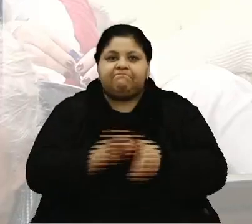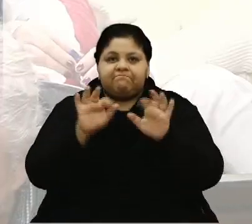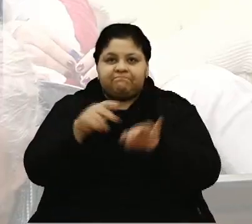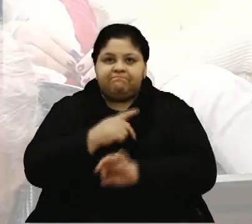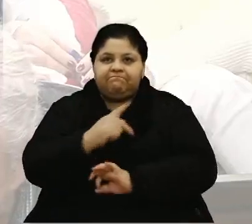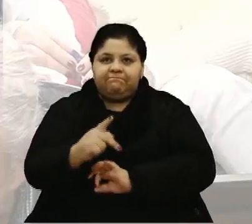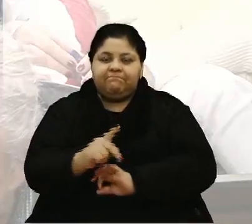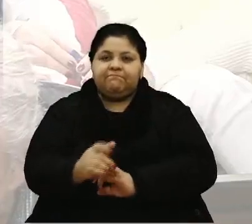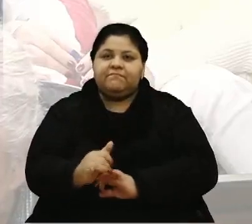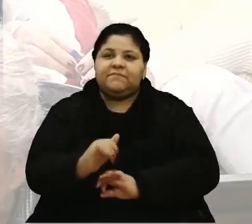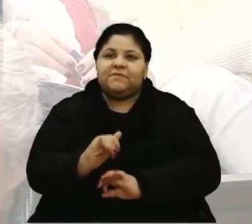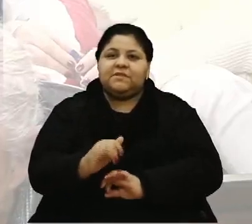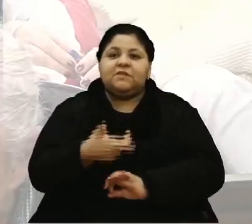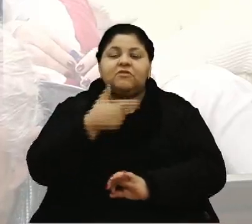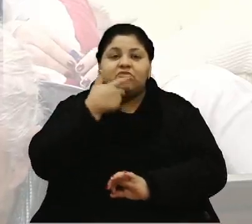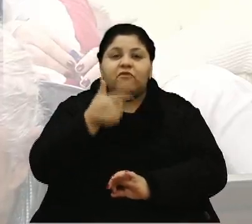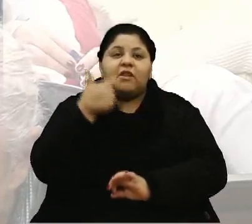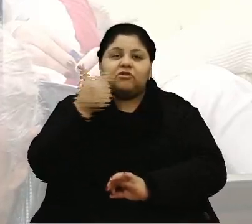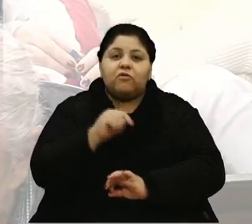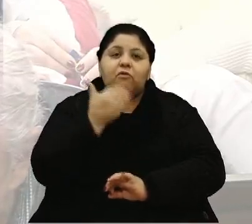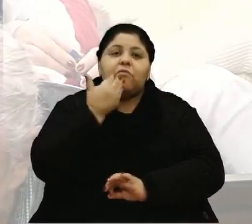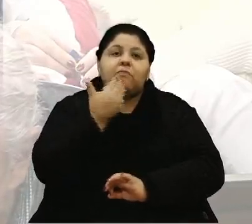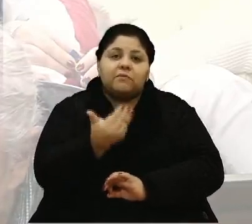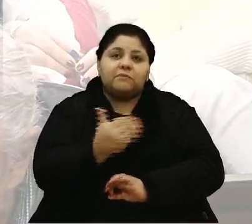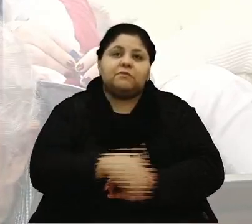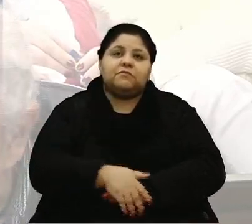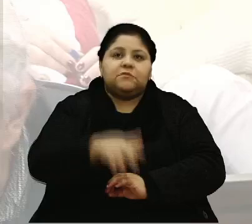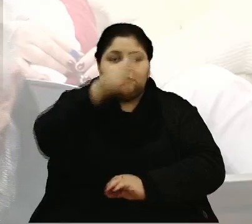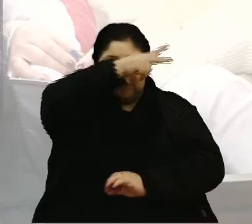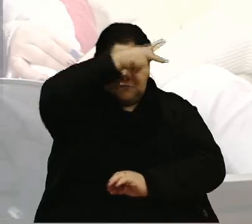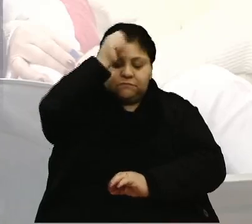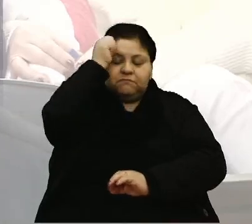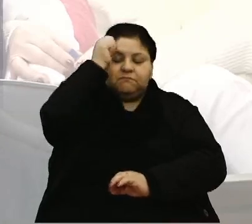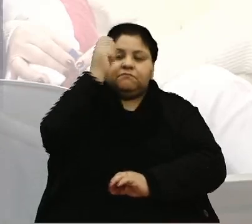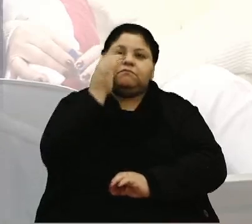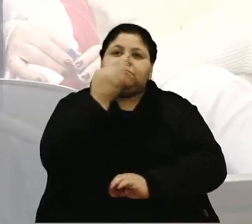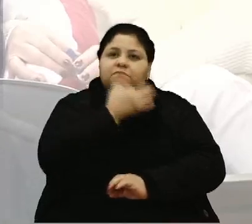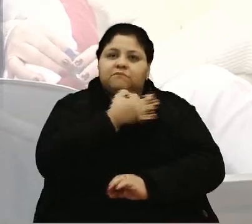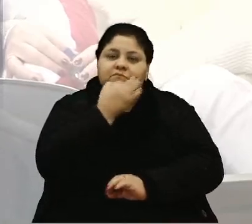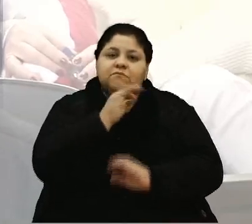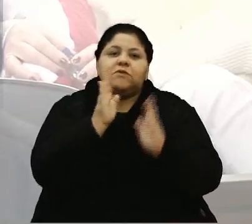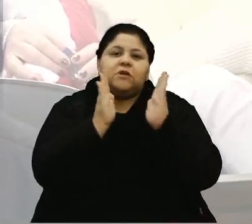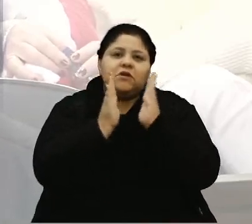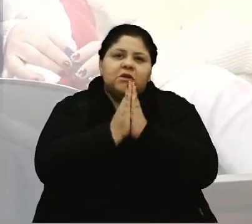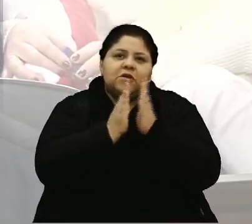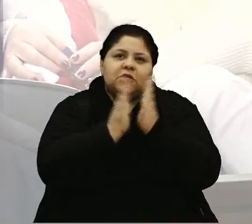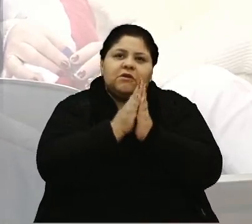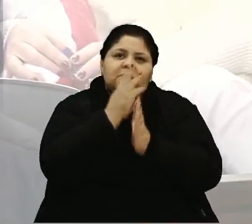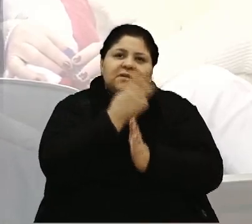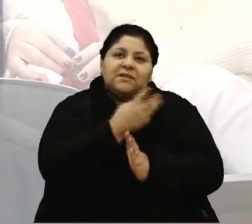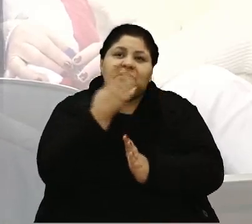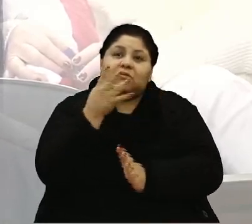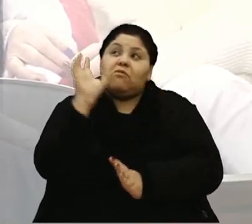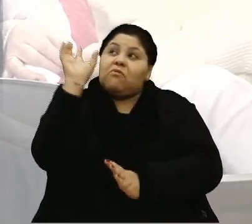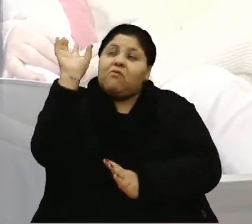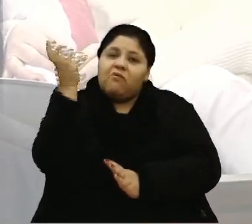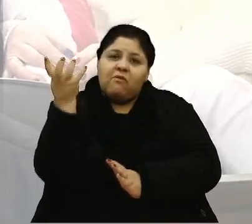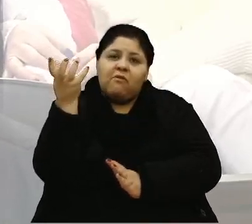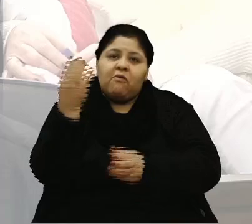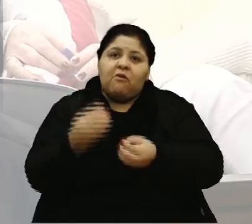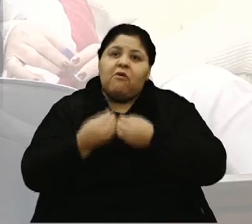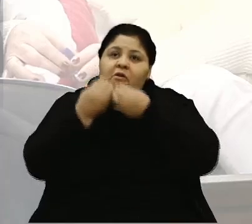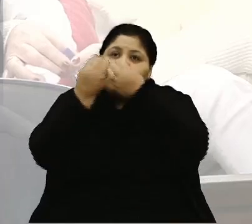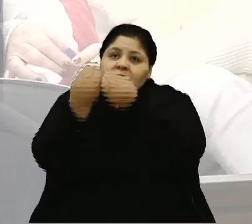presidente, eu faço mais uma vez um apelo à Prefeitura de Caxias do Sul. Por favor, tem 3, 4 lâmpadas. Deem de presente